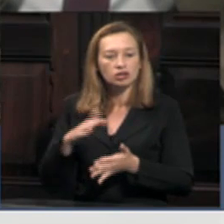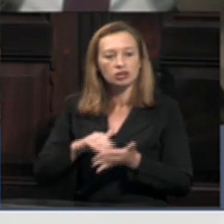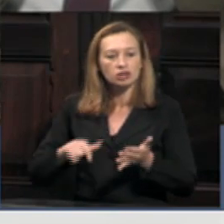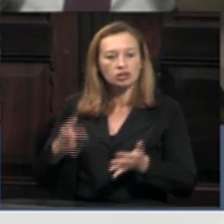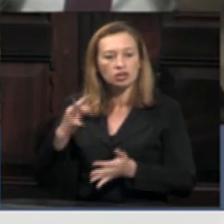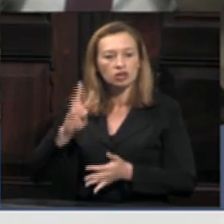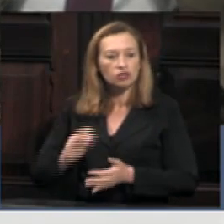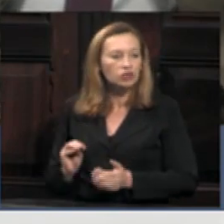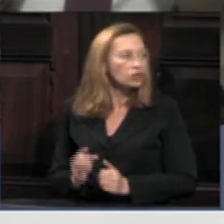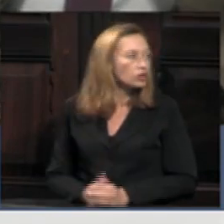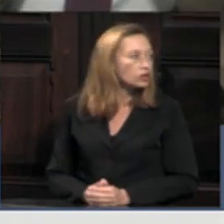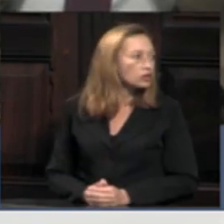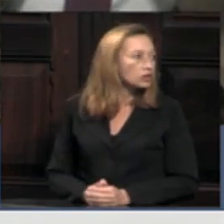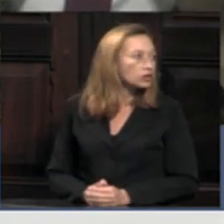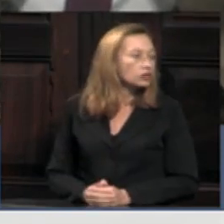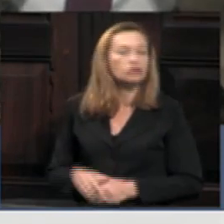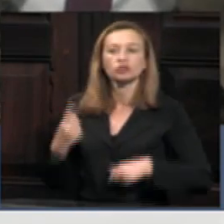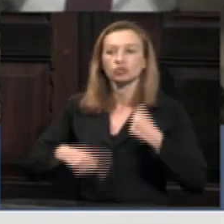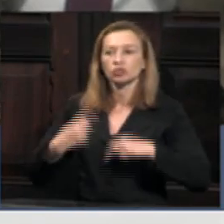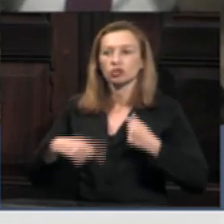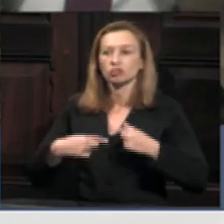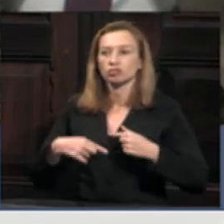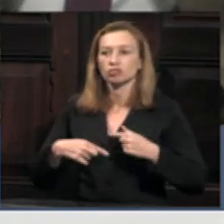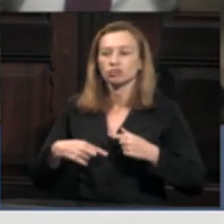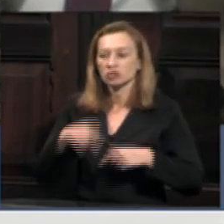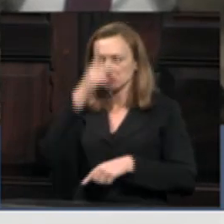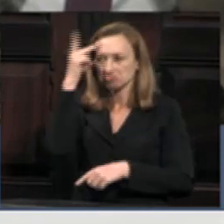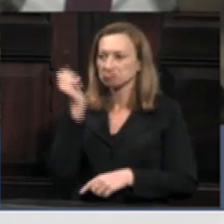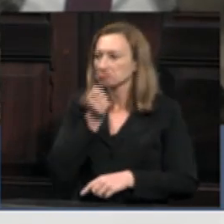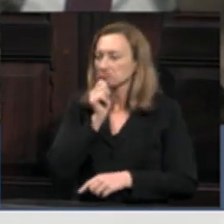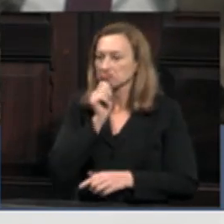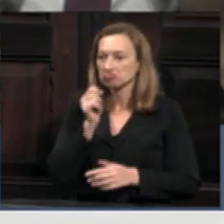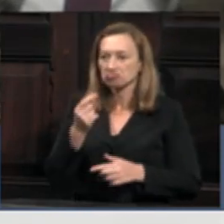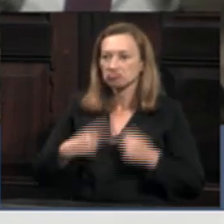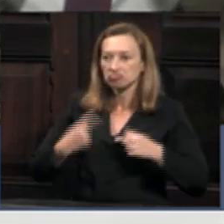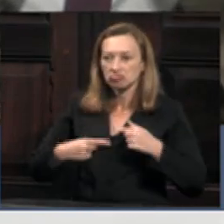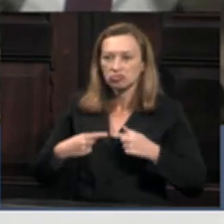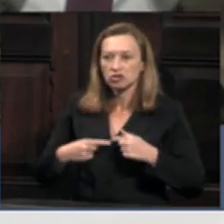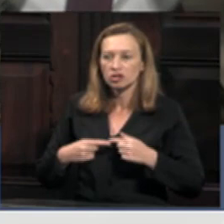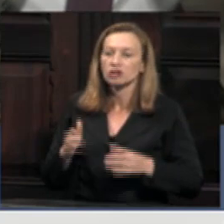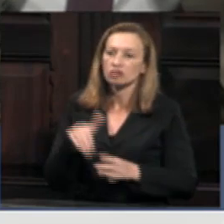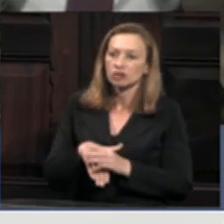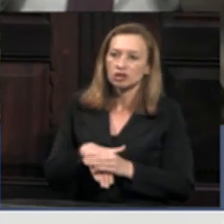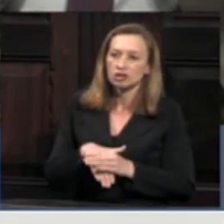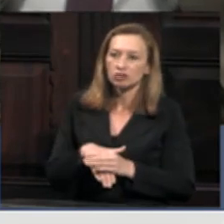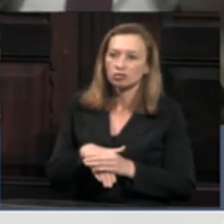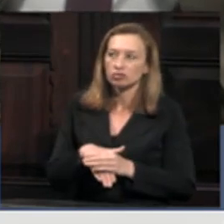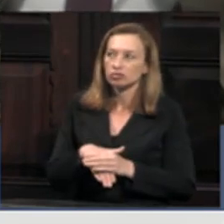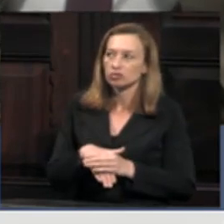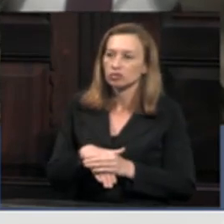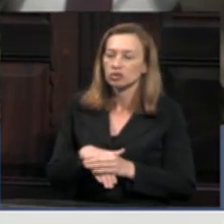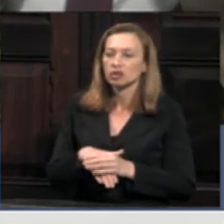Emitido parecer, coloco em discussão. Não havendo quem queira discutir, coloco em votação.